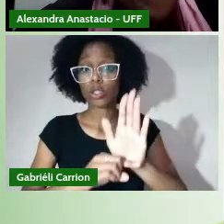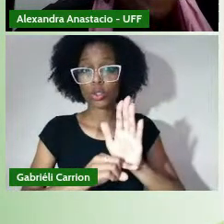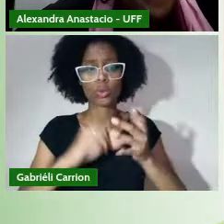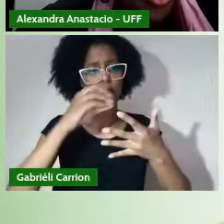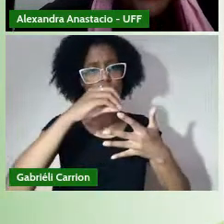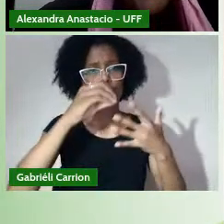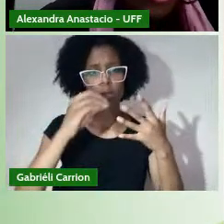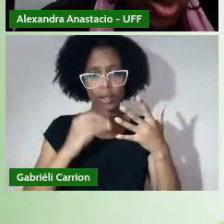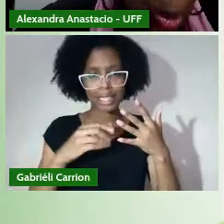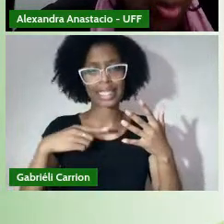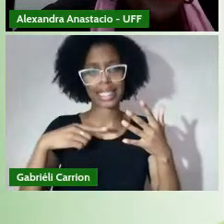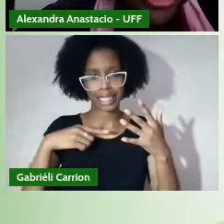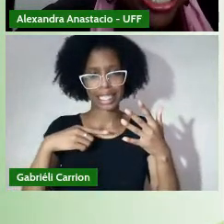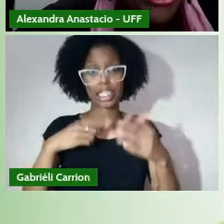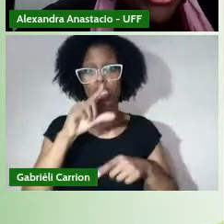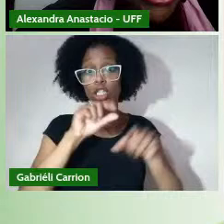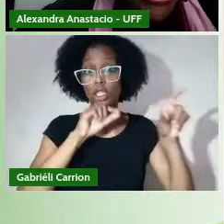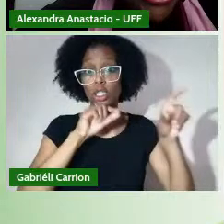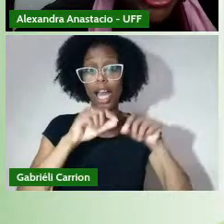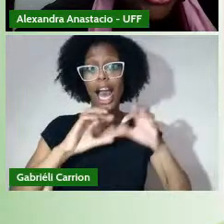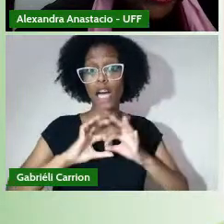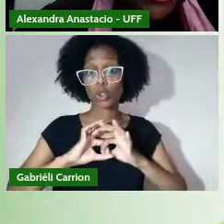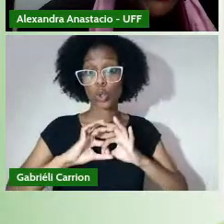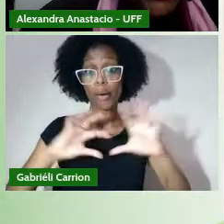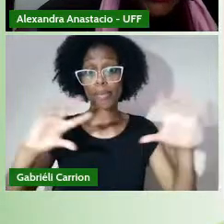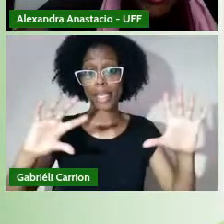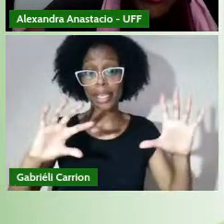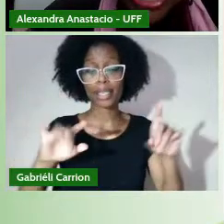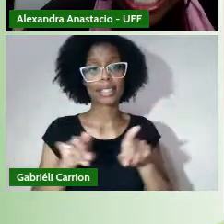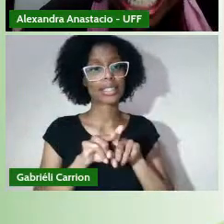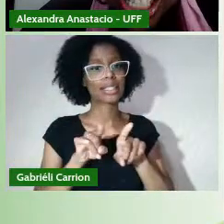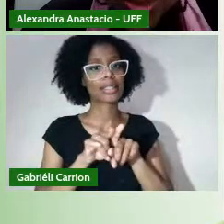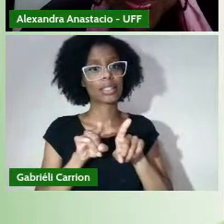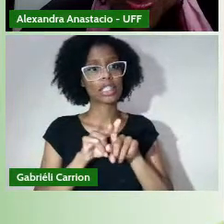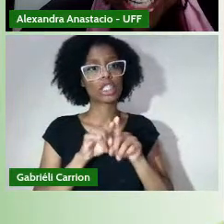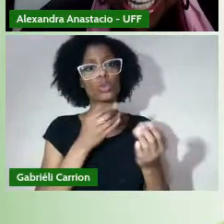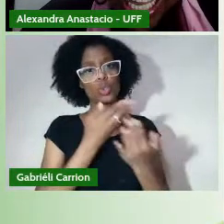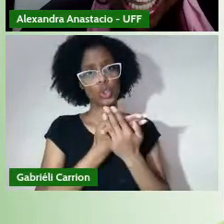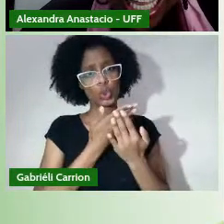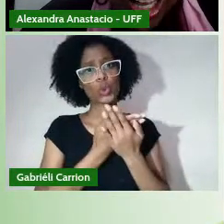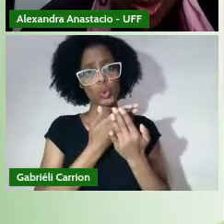escolha. Olha aí a autonomia, né, do estudante,